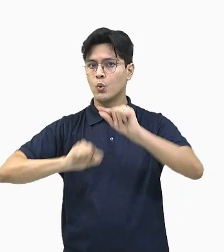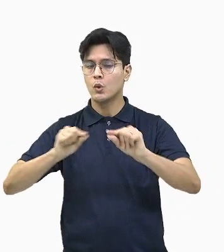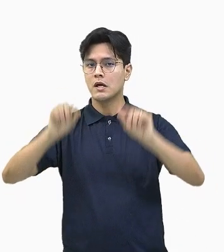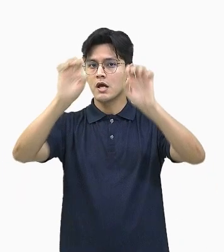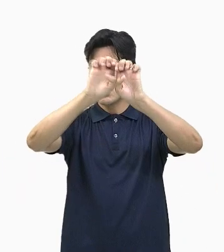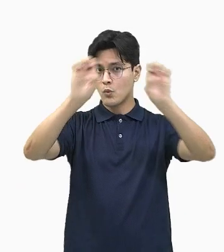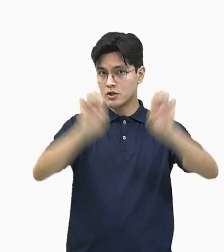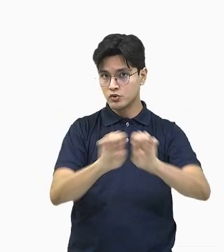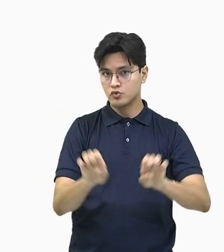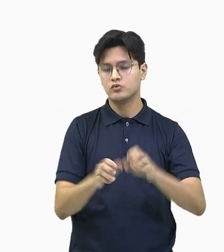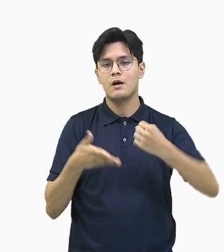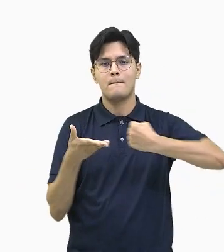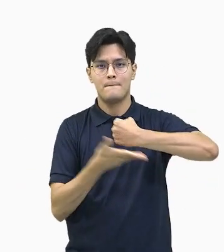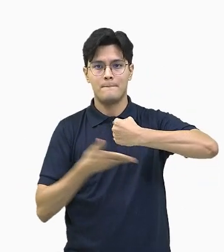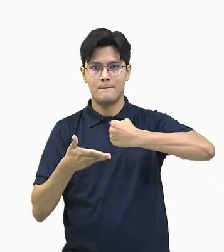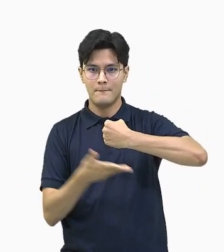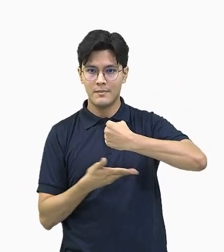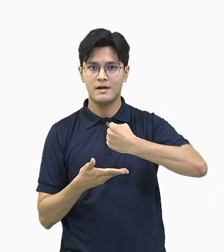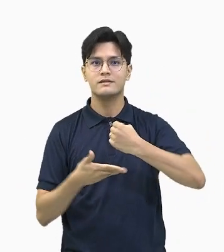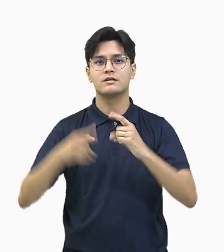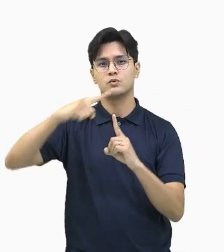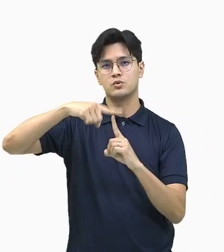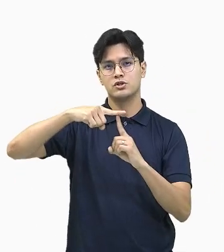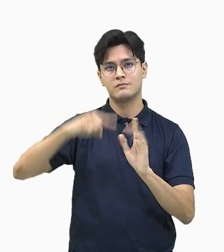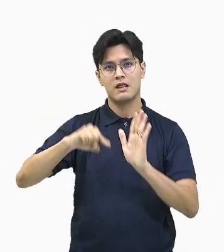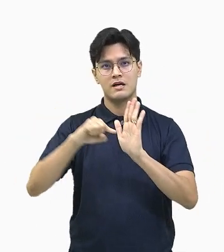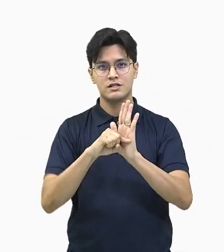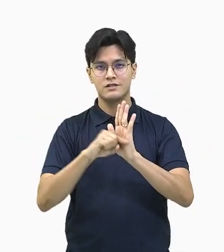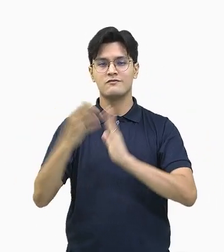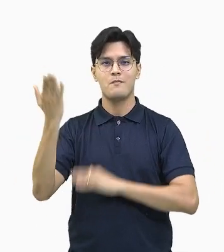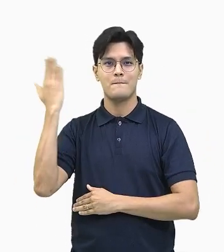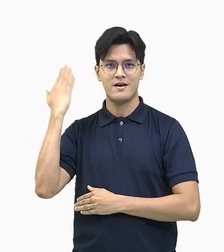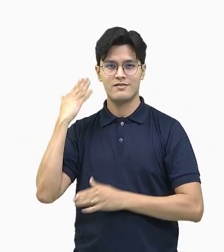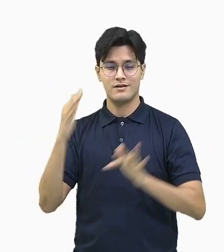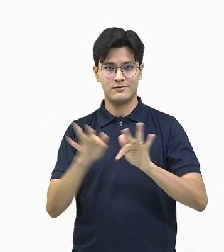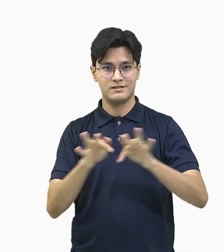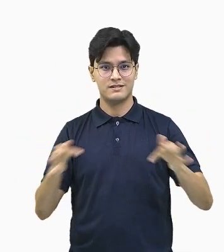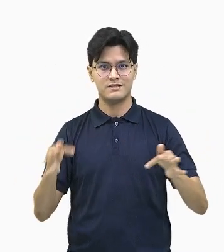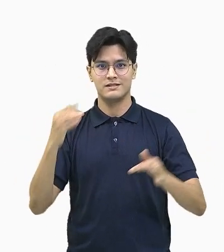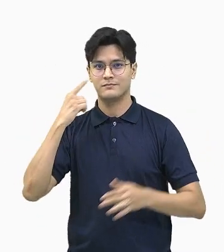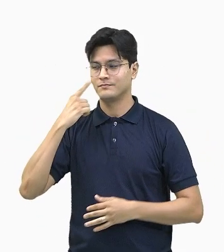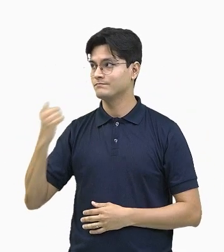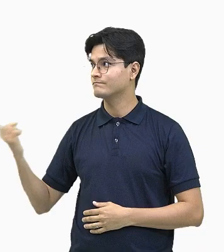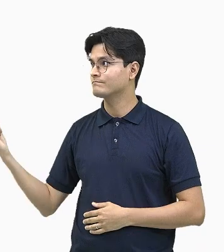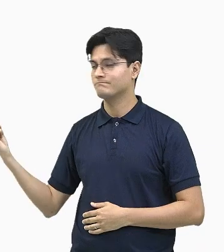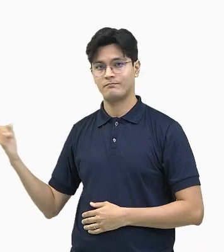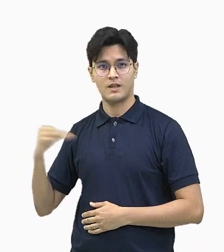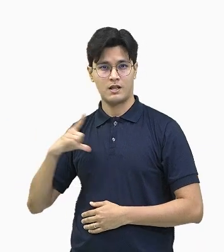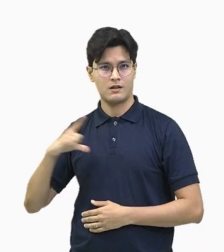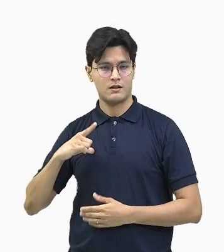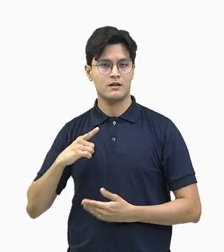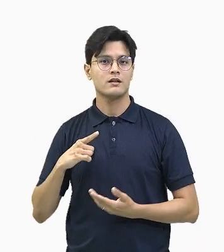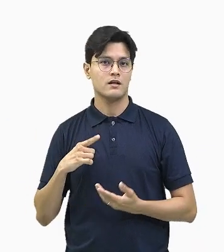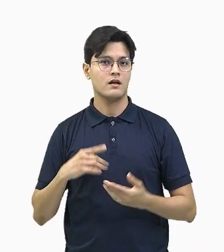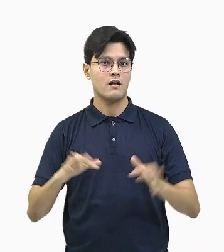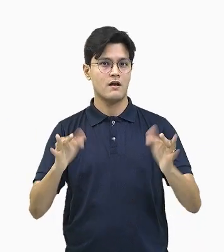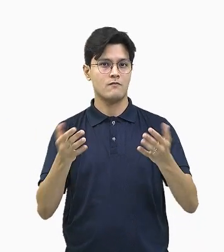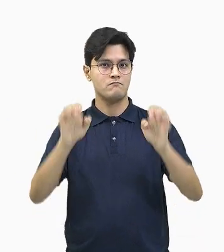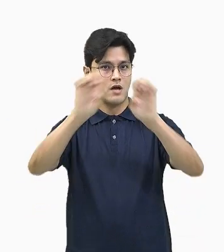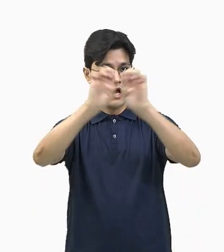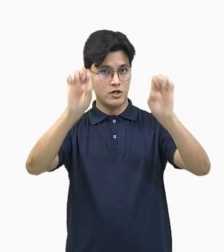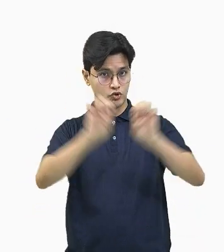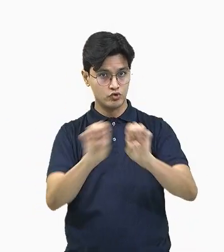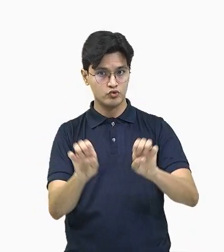forma negativa do passado simples. Aqui a gente tem algumas frases, aqui é a estrutura da